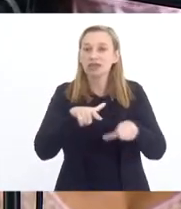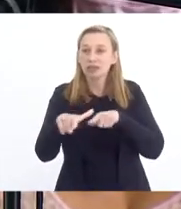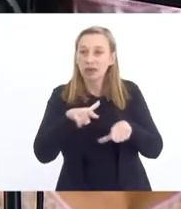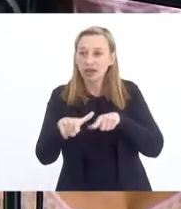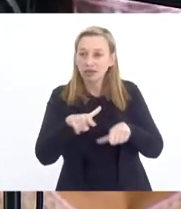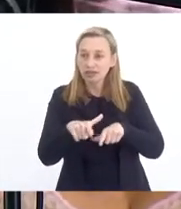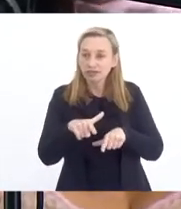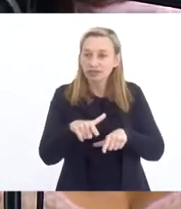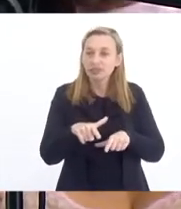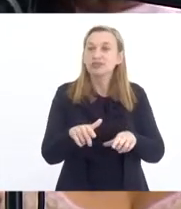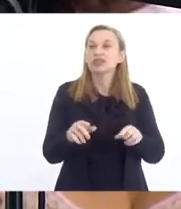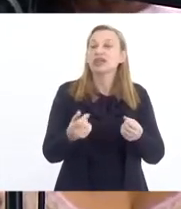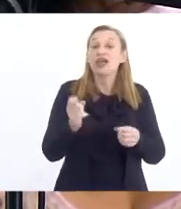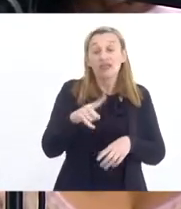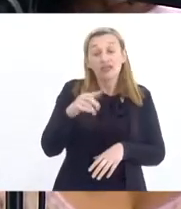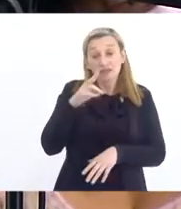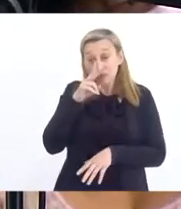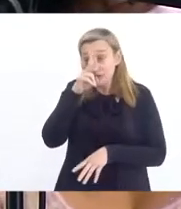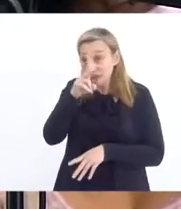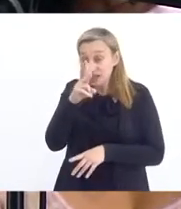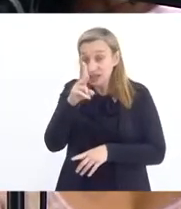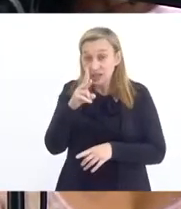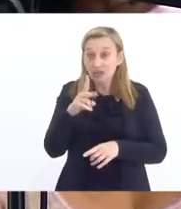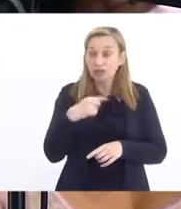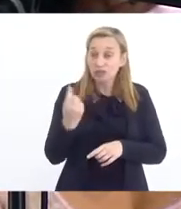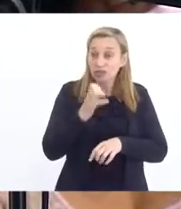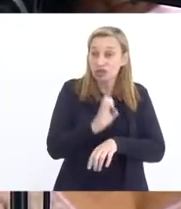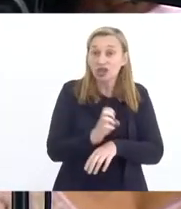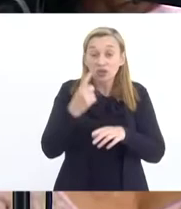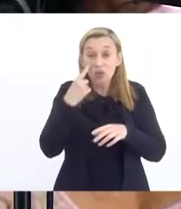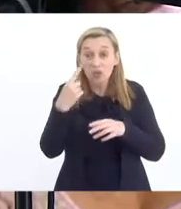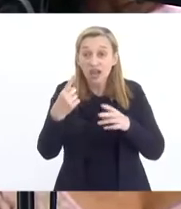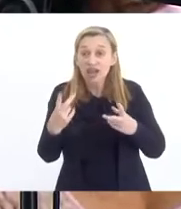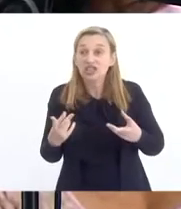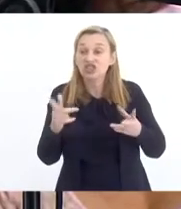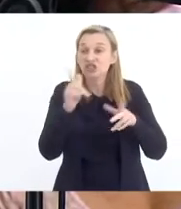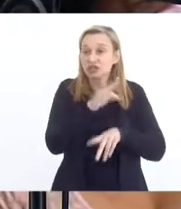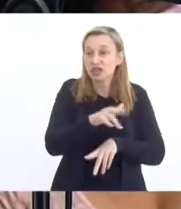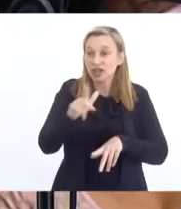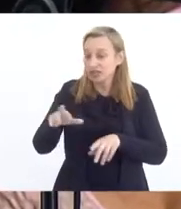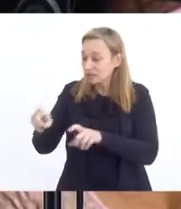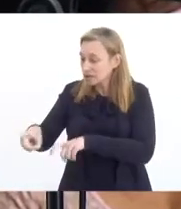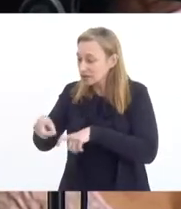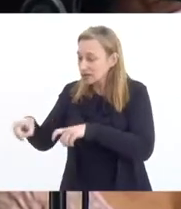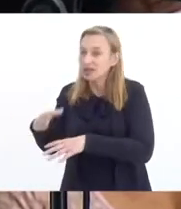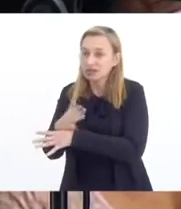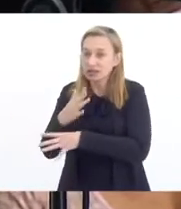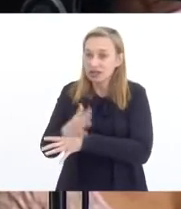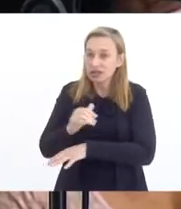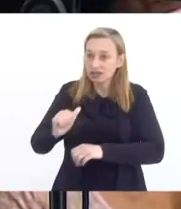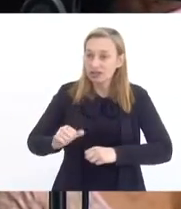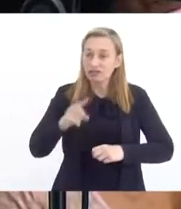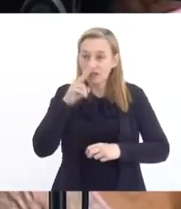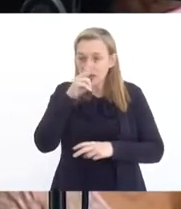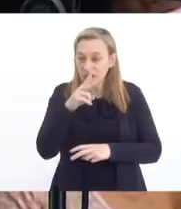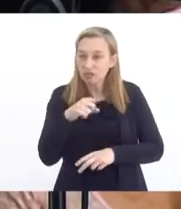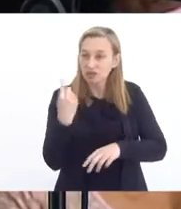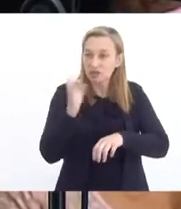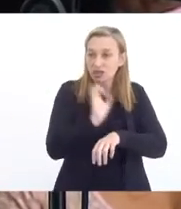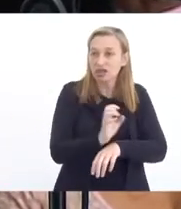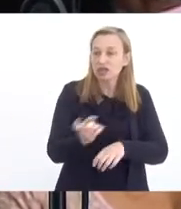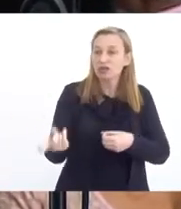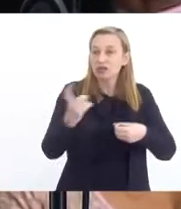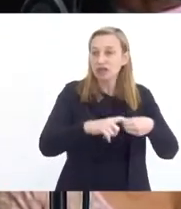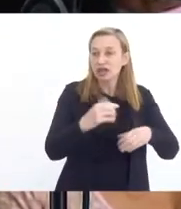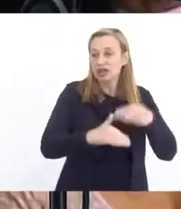e isso vai fortalecer o nosso Estado. Um olhar diferenciado para as cidades do interior é o que vai dar força para o nosso Estado voltar a